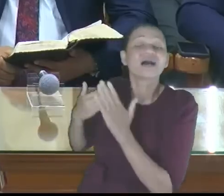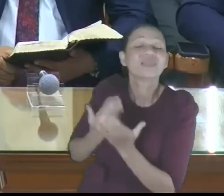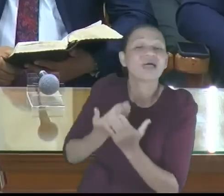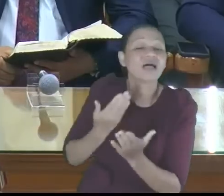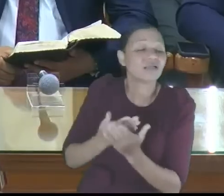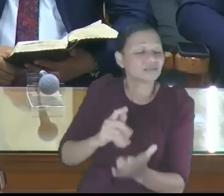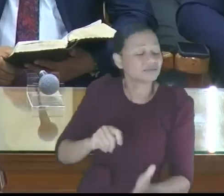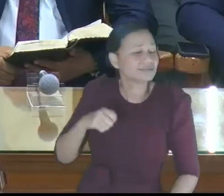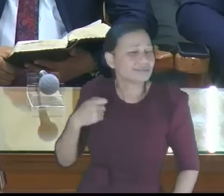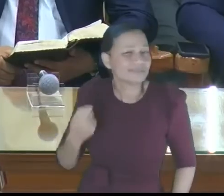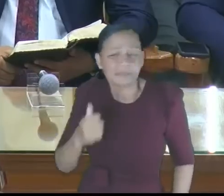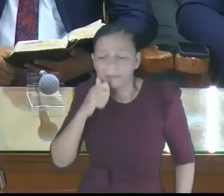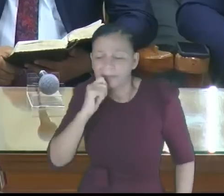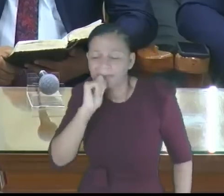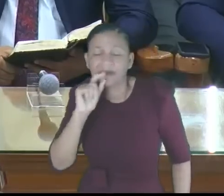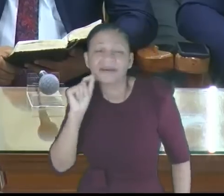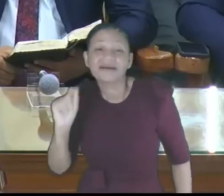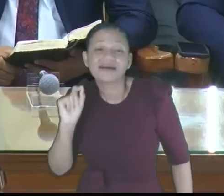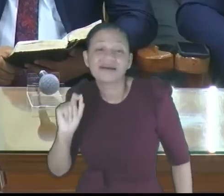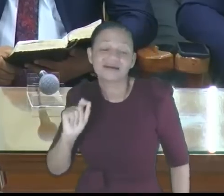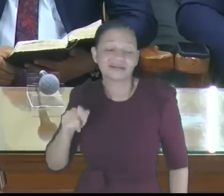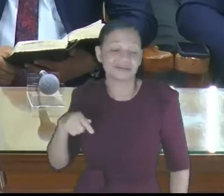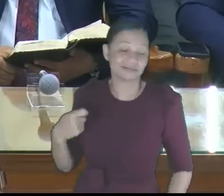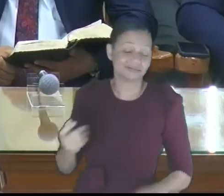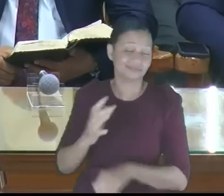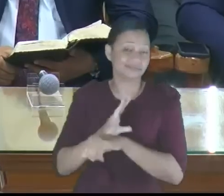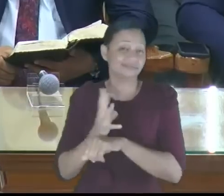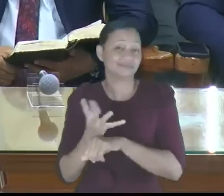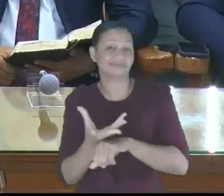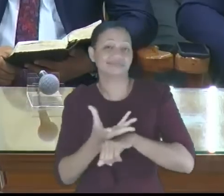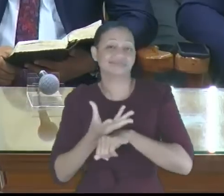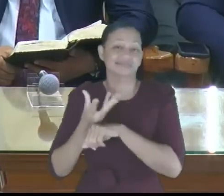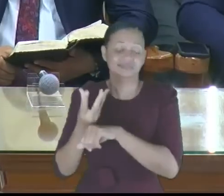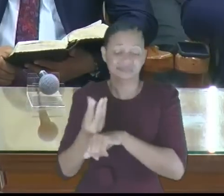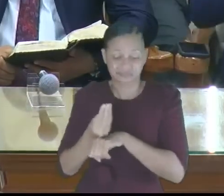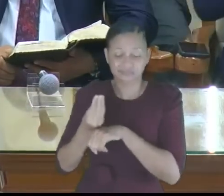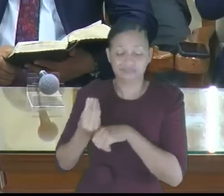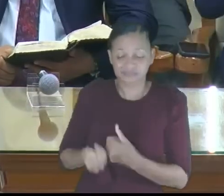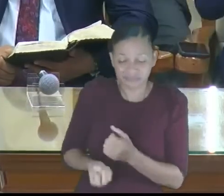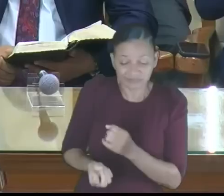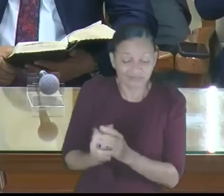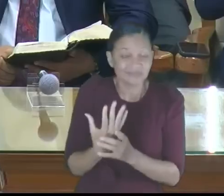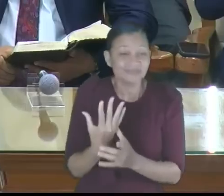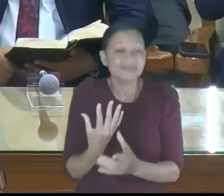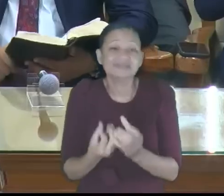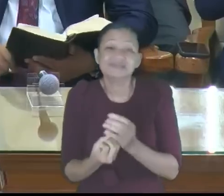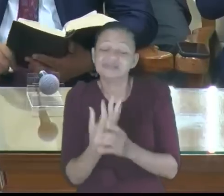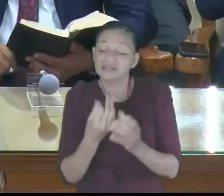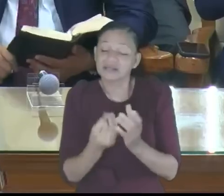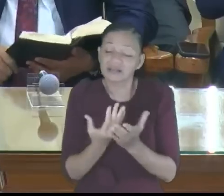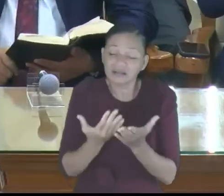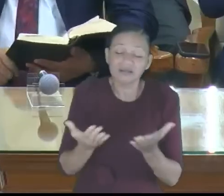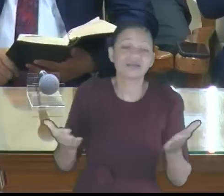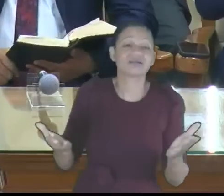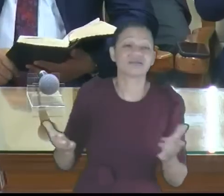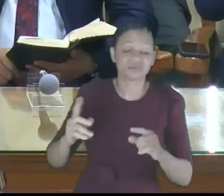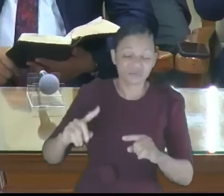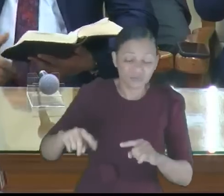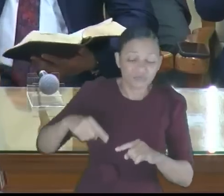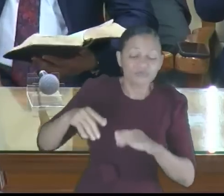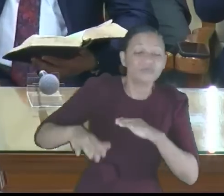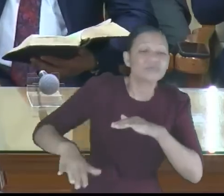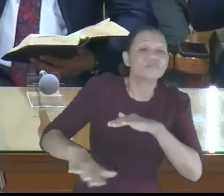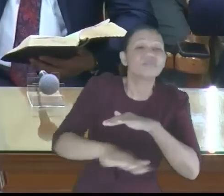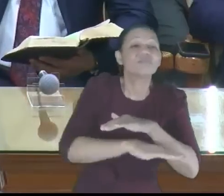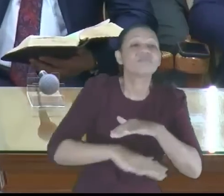mãe? Quem é a mãe? A igreja. A igreja dá luz no pé da macieira, debaixo de